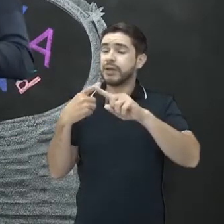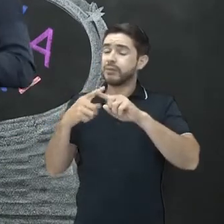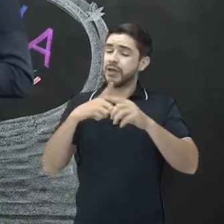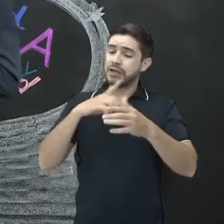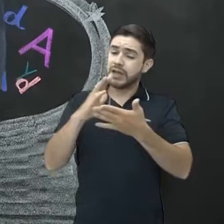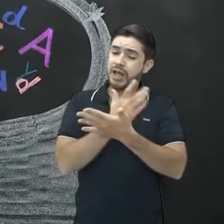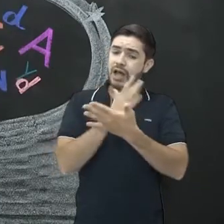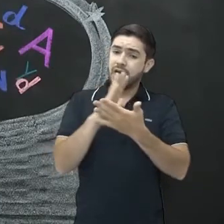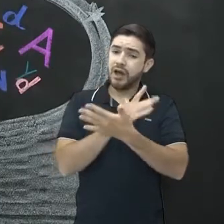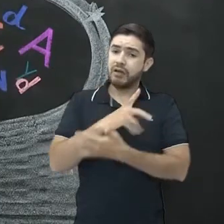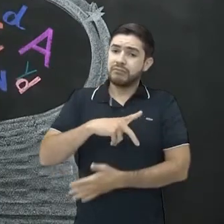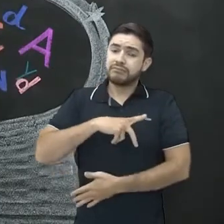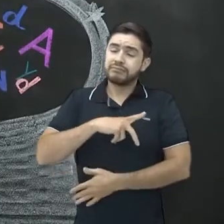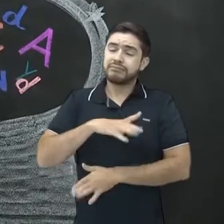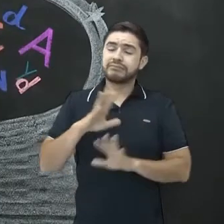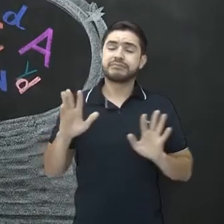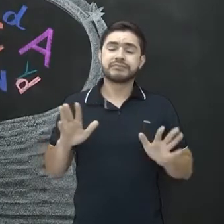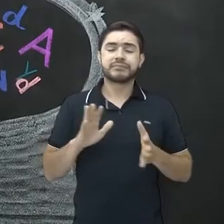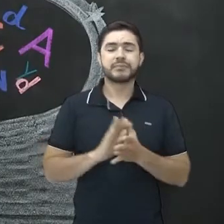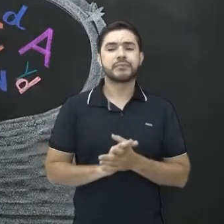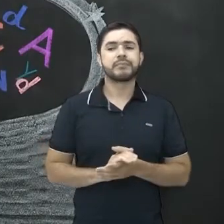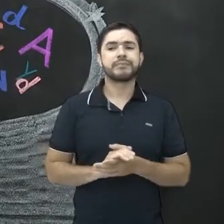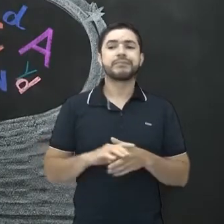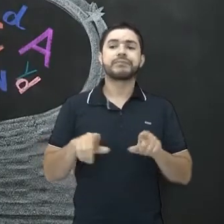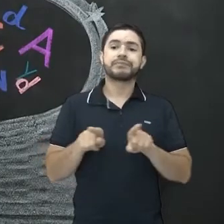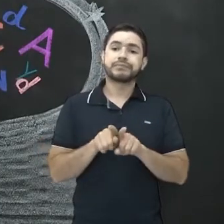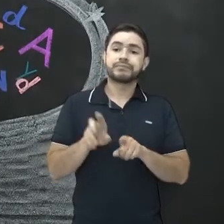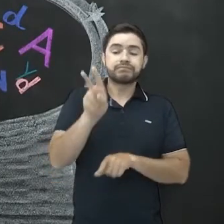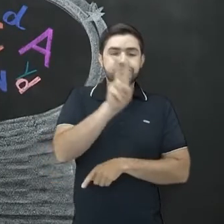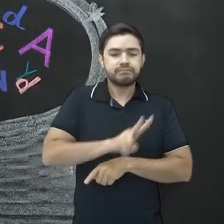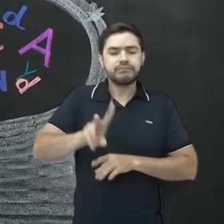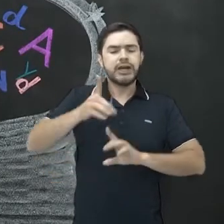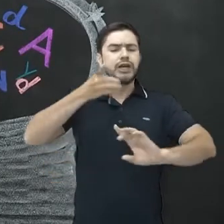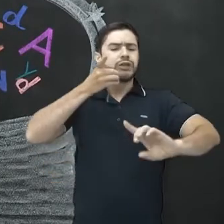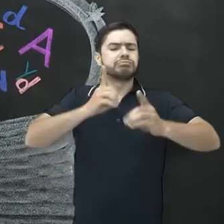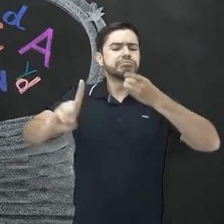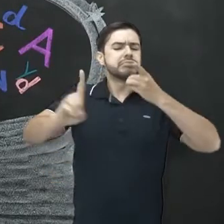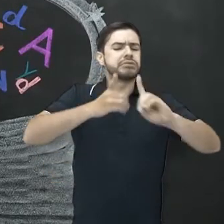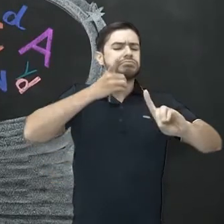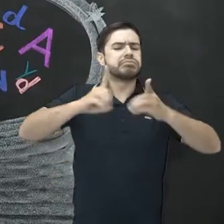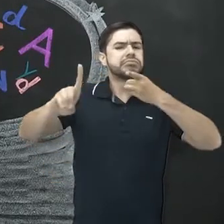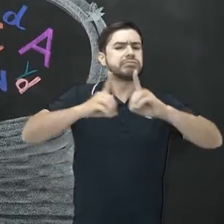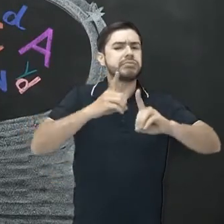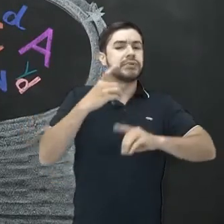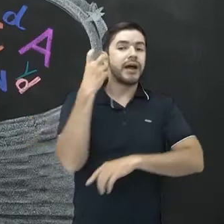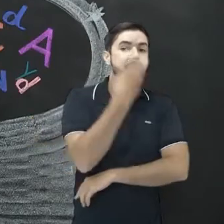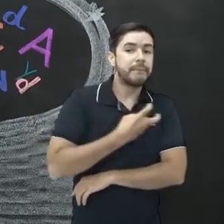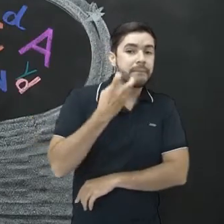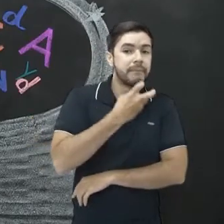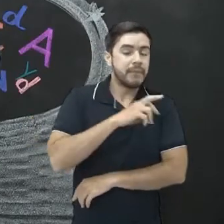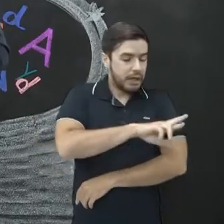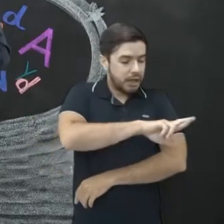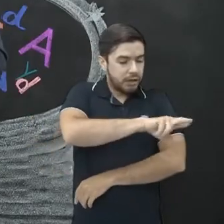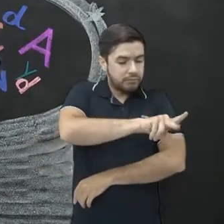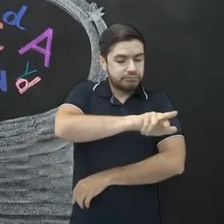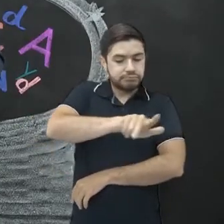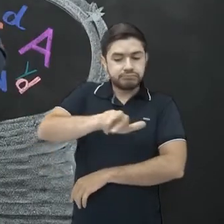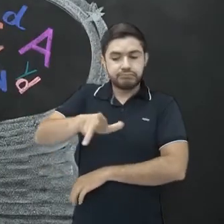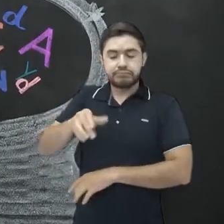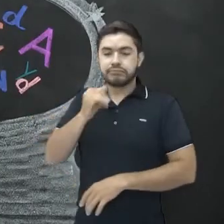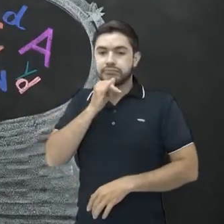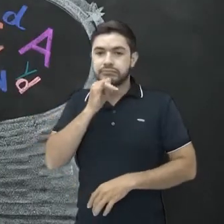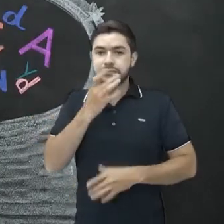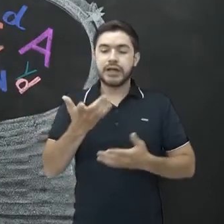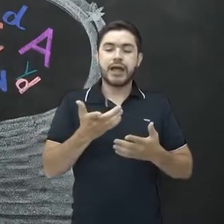vai conhecer alguns deles. A utilização do discurso oral pode acontecer de formas diversas, tanto numa